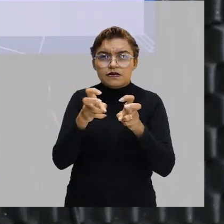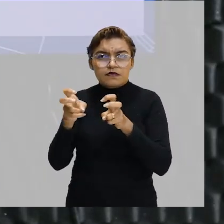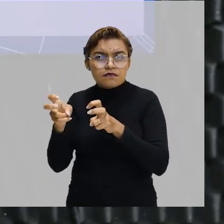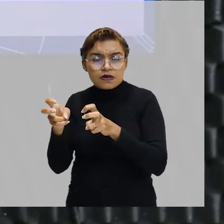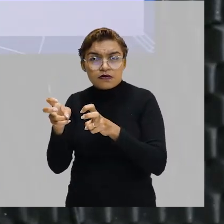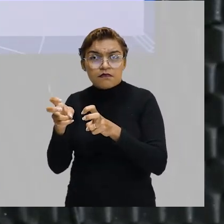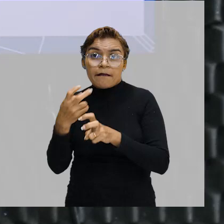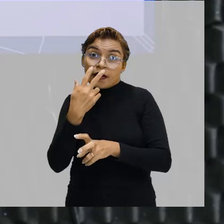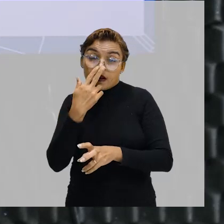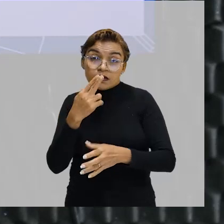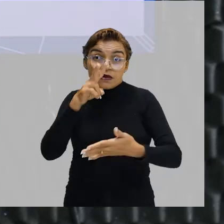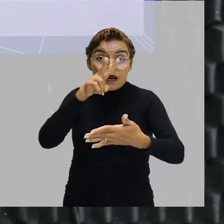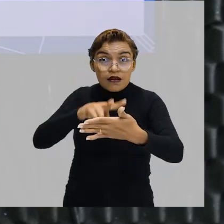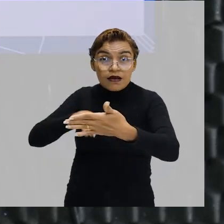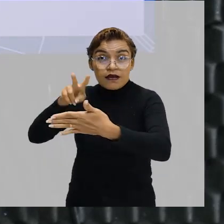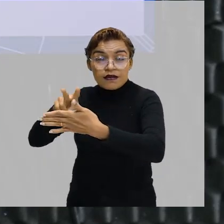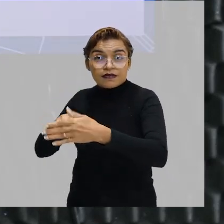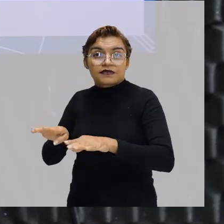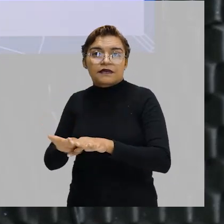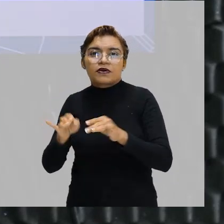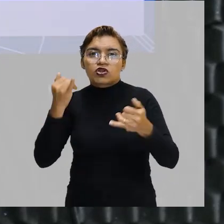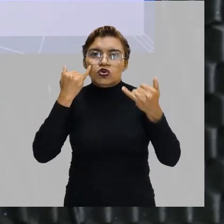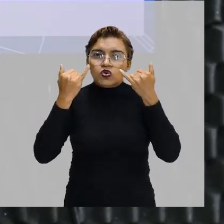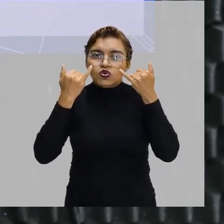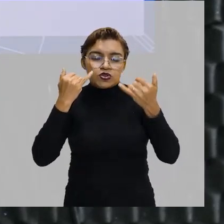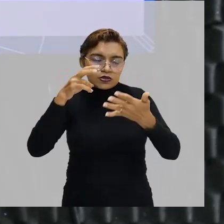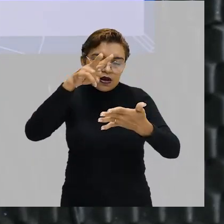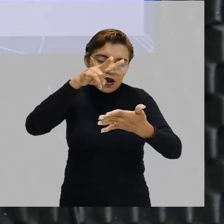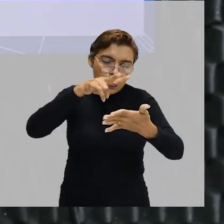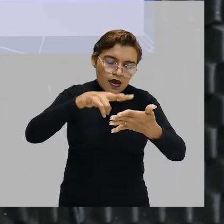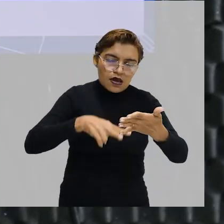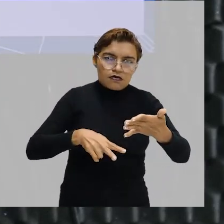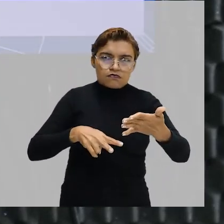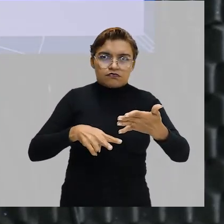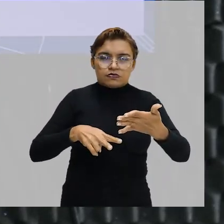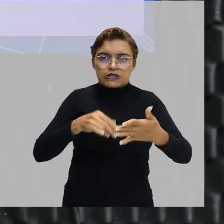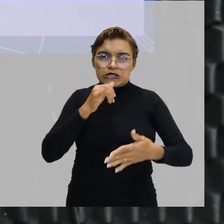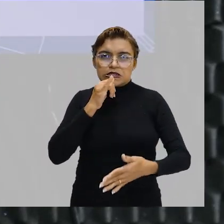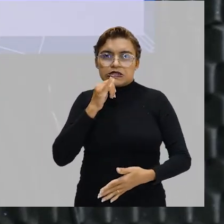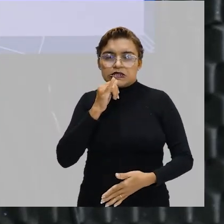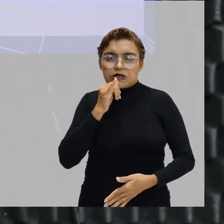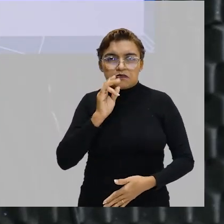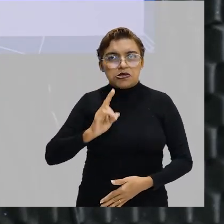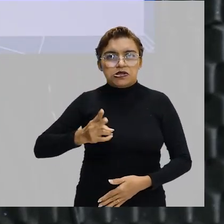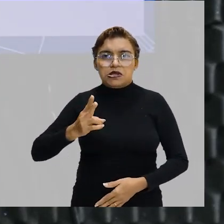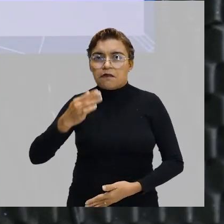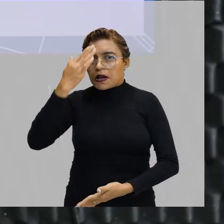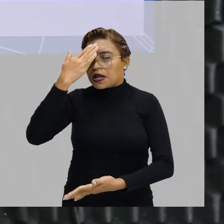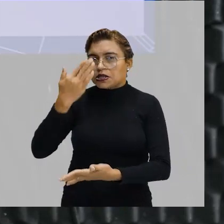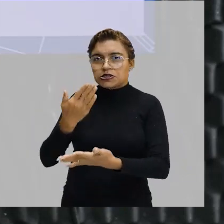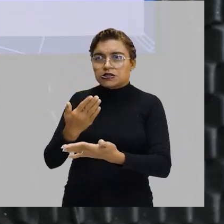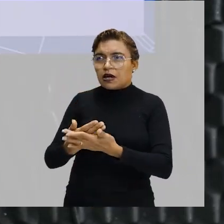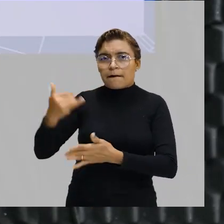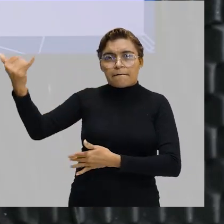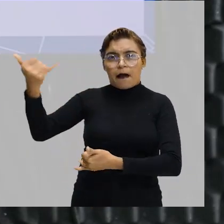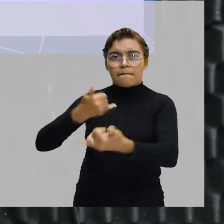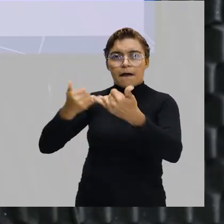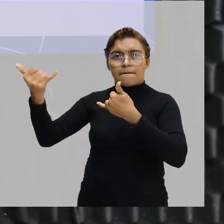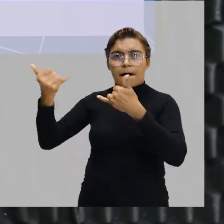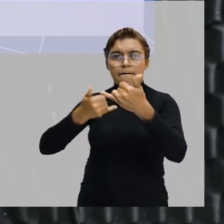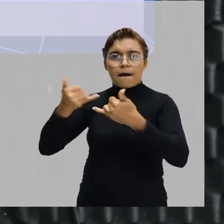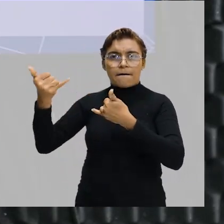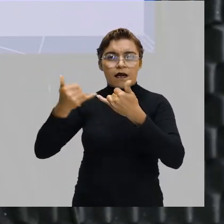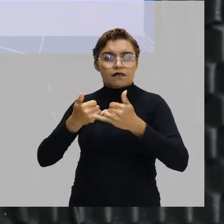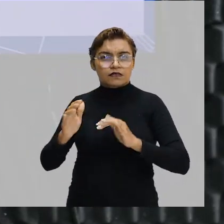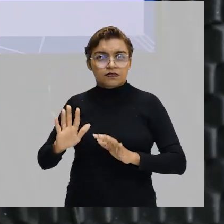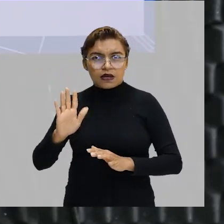lê. A gente lê notícias, a gente não precisa acreditar em todas as notícias que são veiculadas, a gente tem que ter senso crítico,